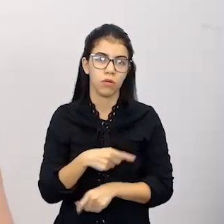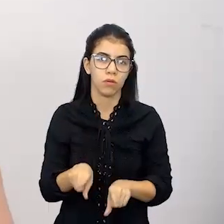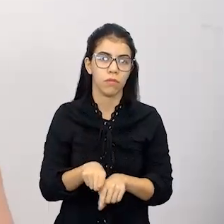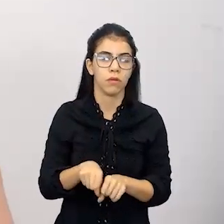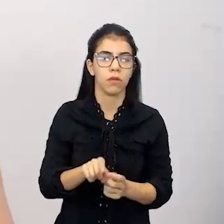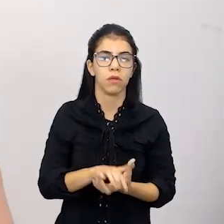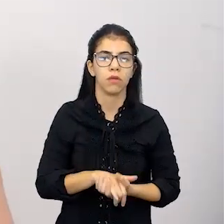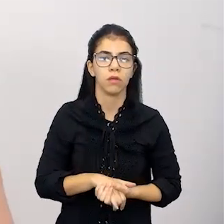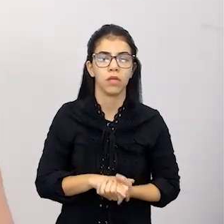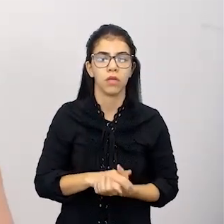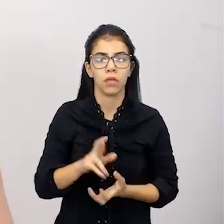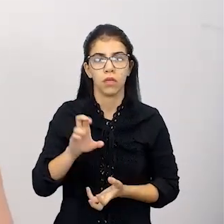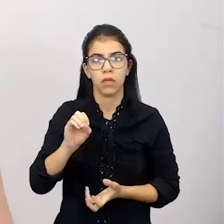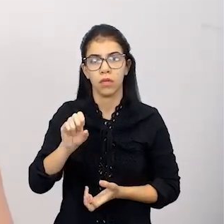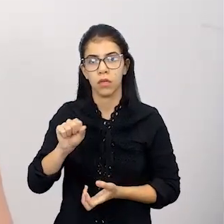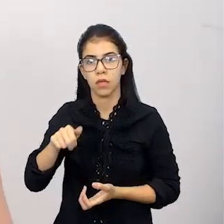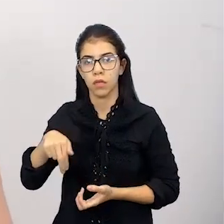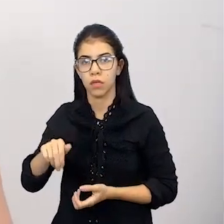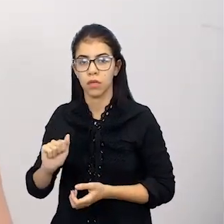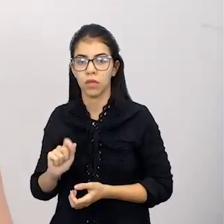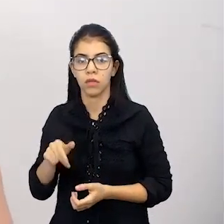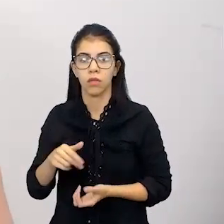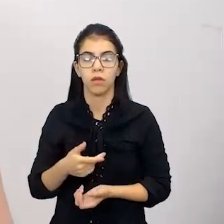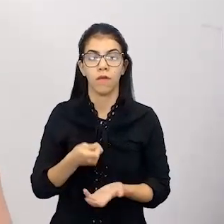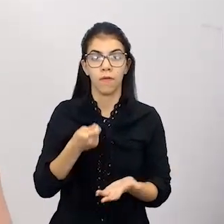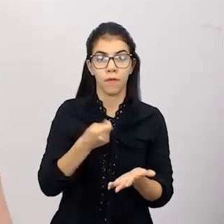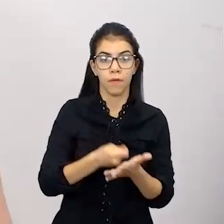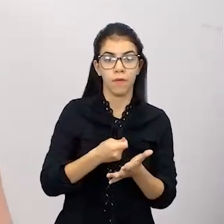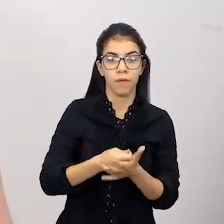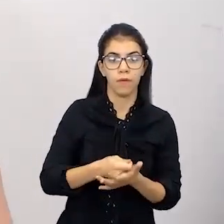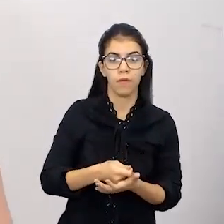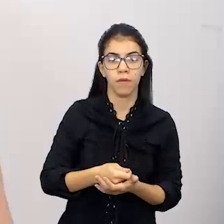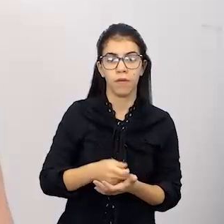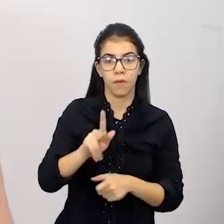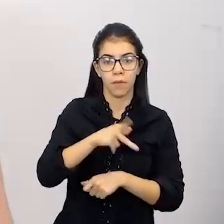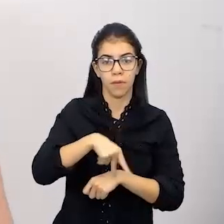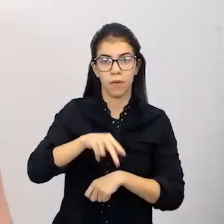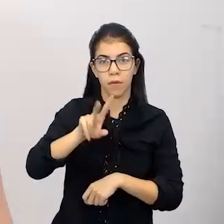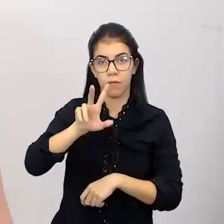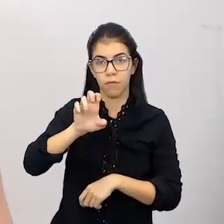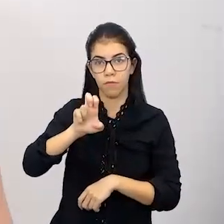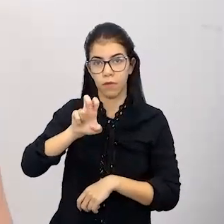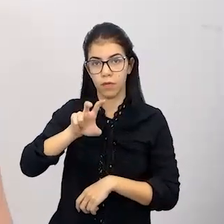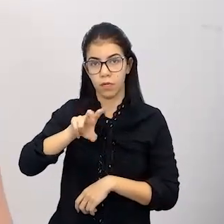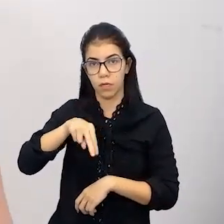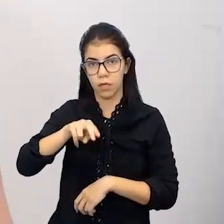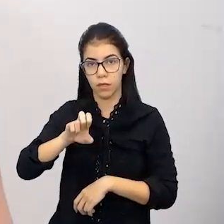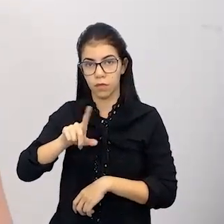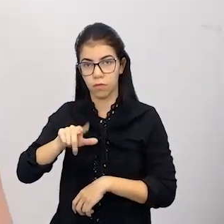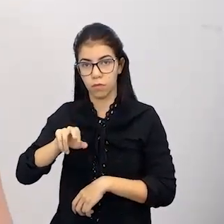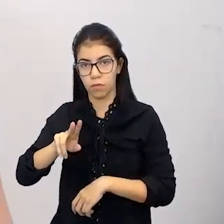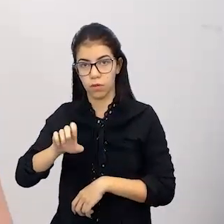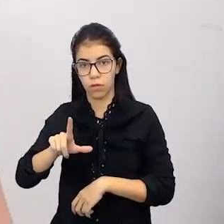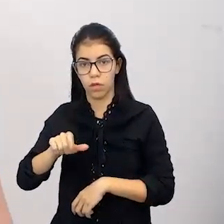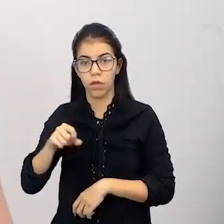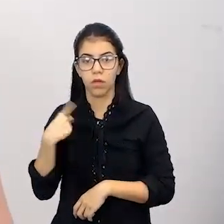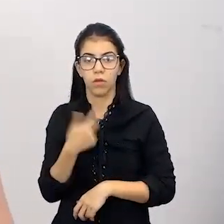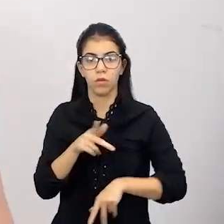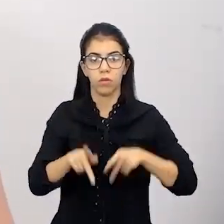Também tem a professora Rosana, que ela diz, resiliência do nosso povo venezuelano. Olha que legal, né? A gente pensar, nosso